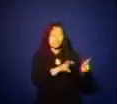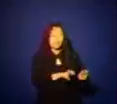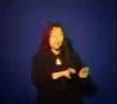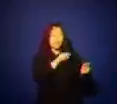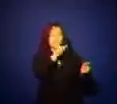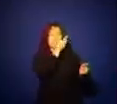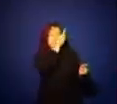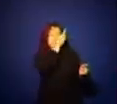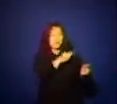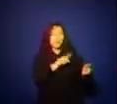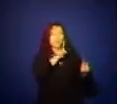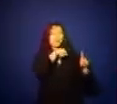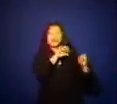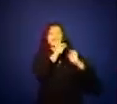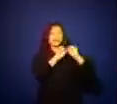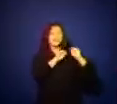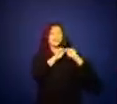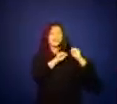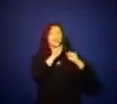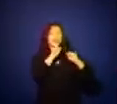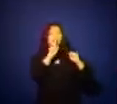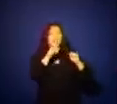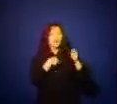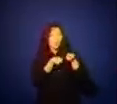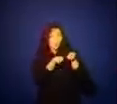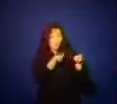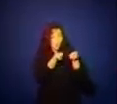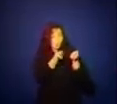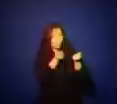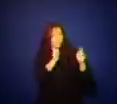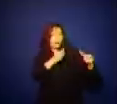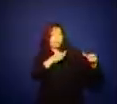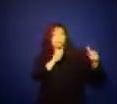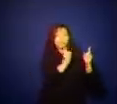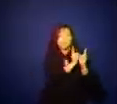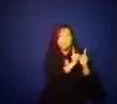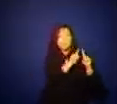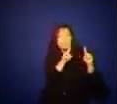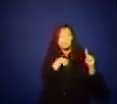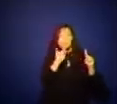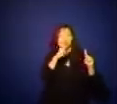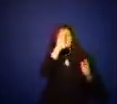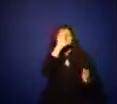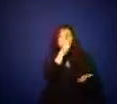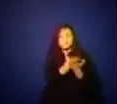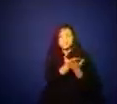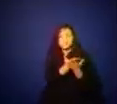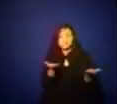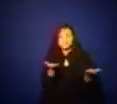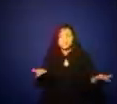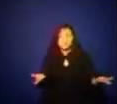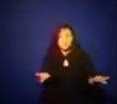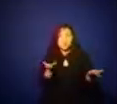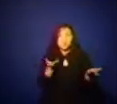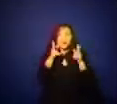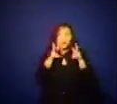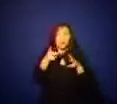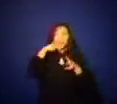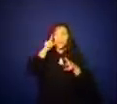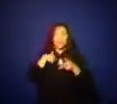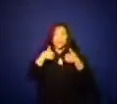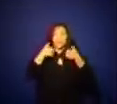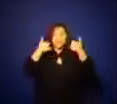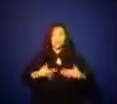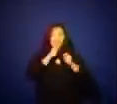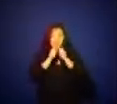controlar a parte curta mas bom mas se eu controlar a parte curta sem credibilidade né como eu disse ontem na entrevista é bom que